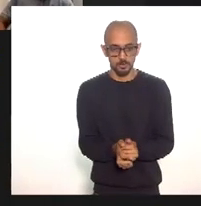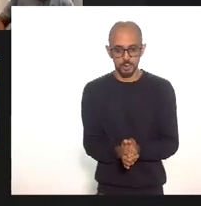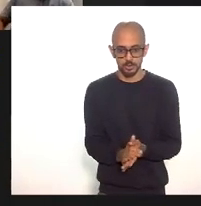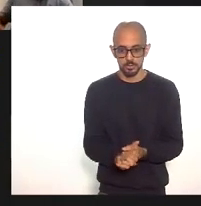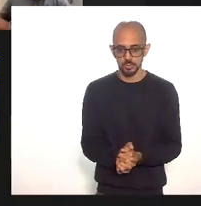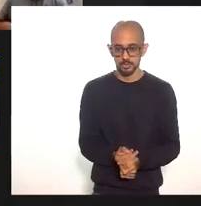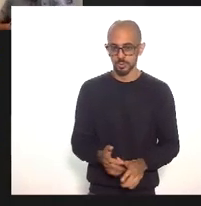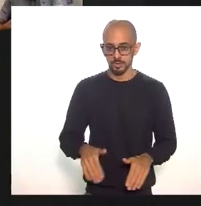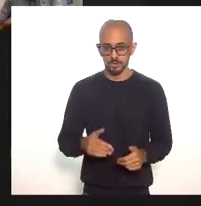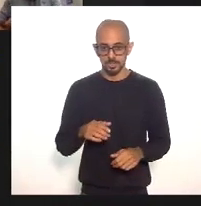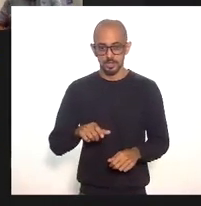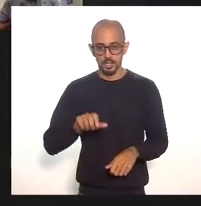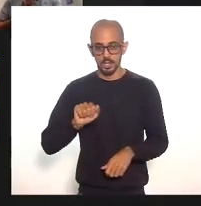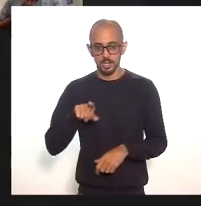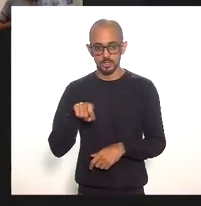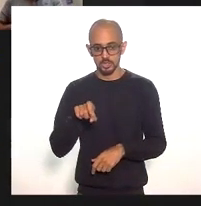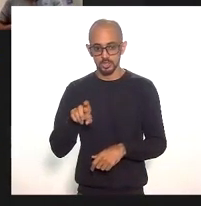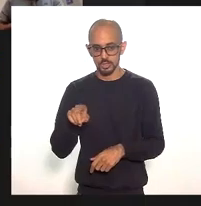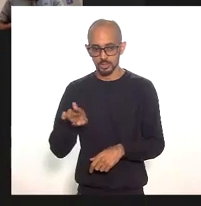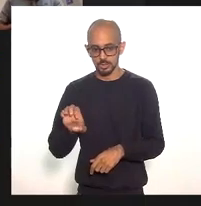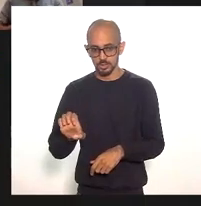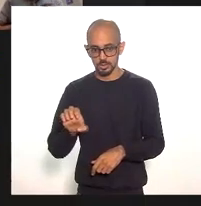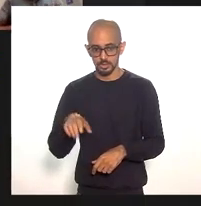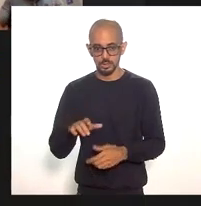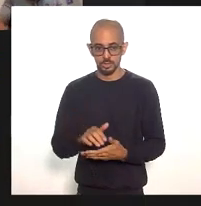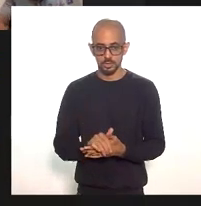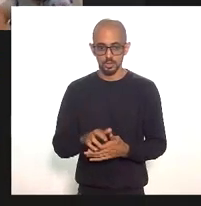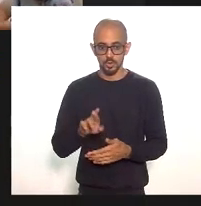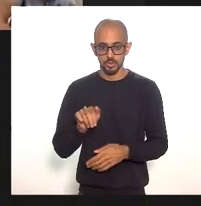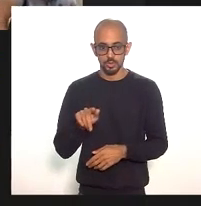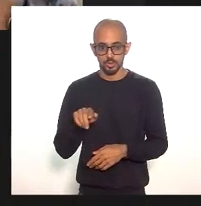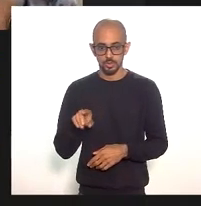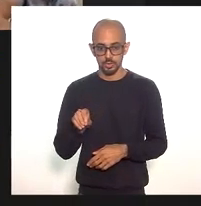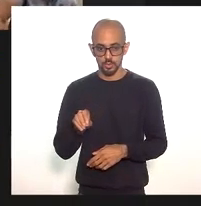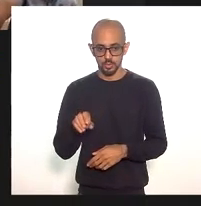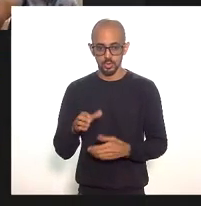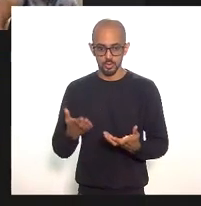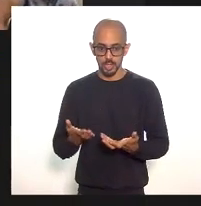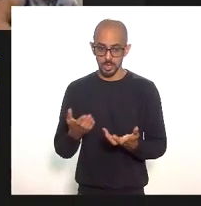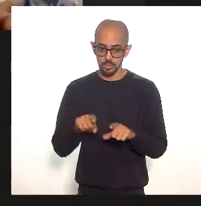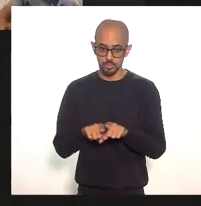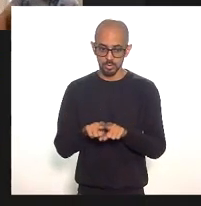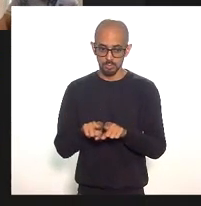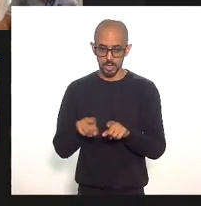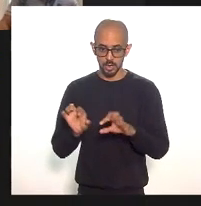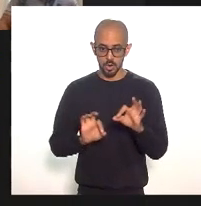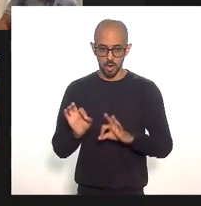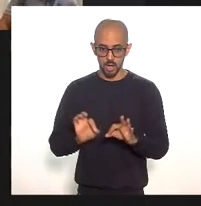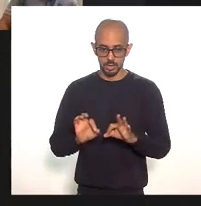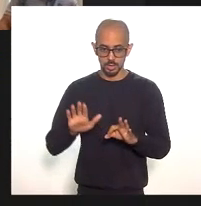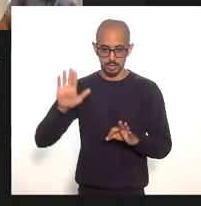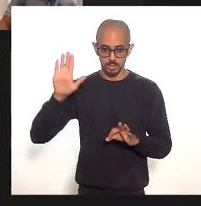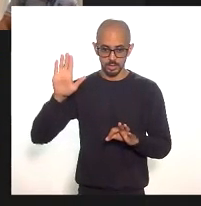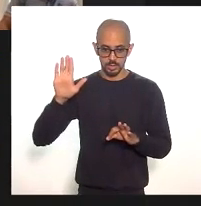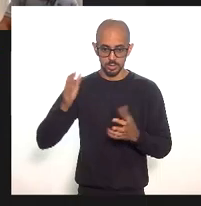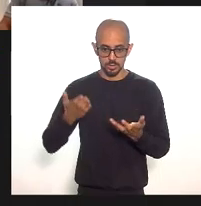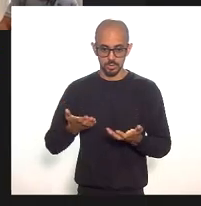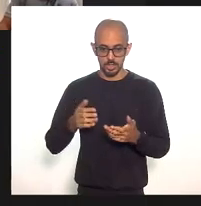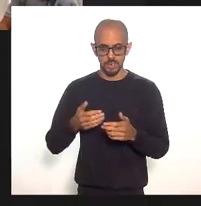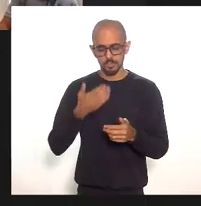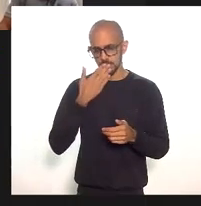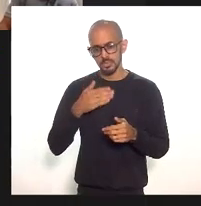Freitas. Rodrigo Amorim. Presidente, eu queria mais uma vez fazer a questão de ordem de que as discussões ficassem para o